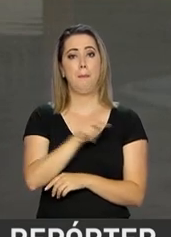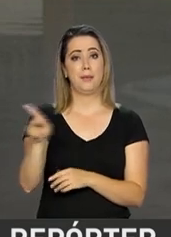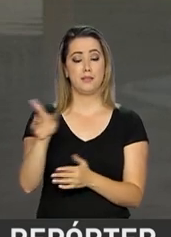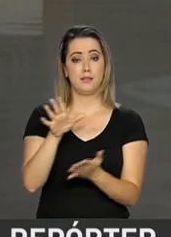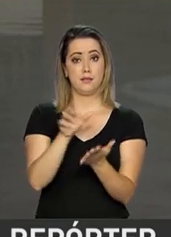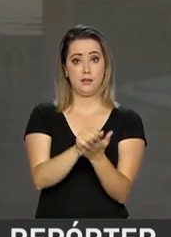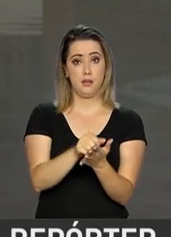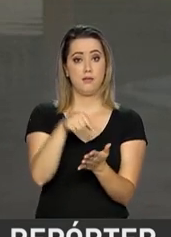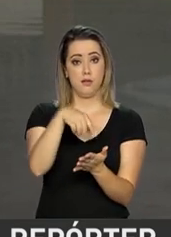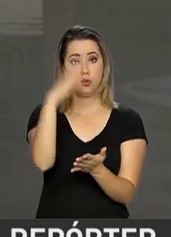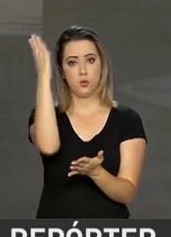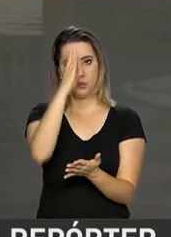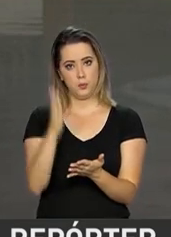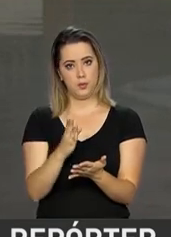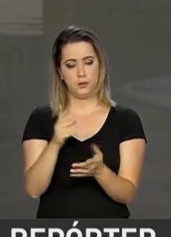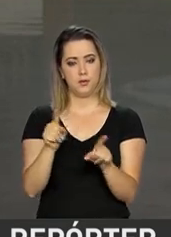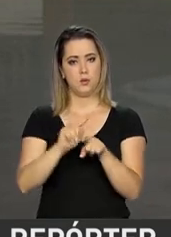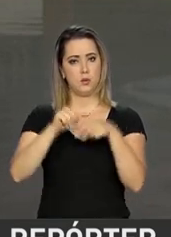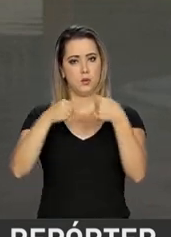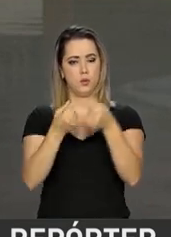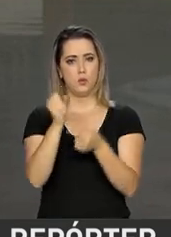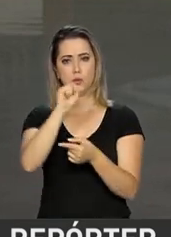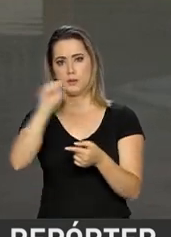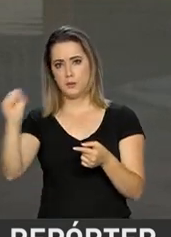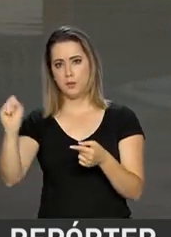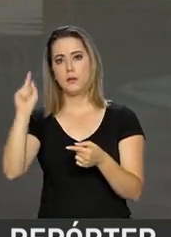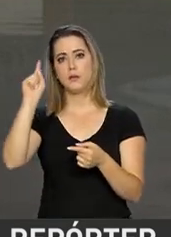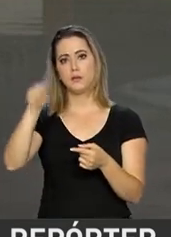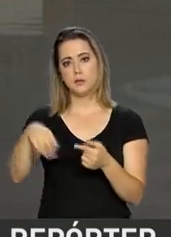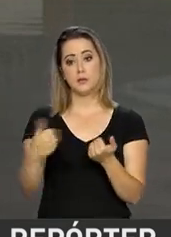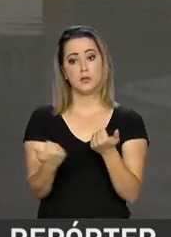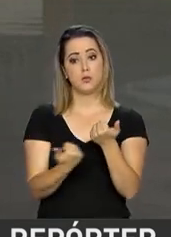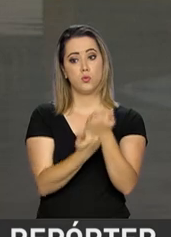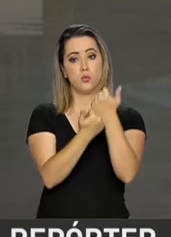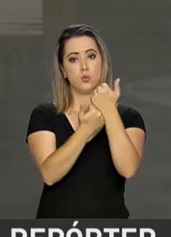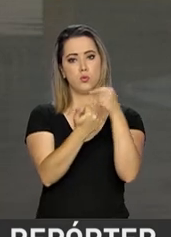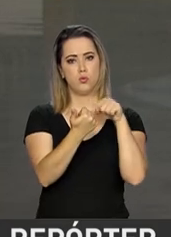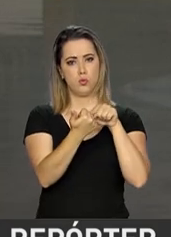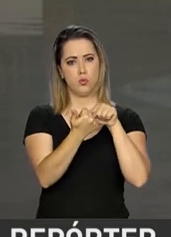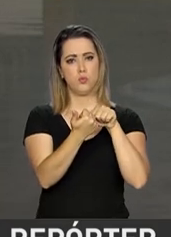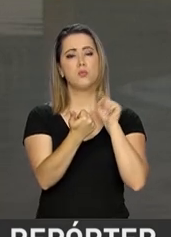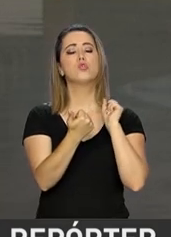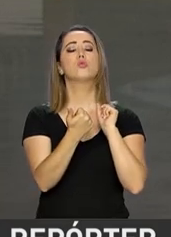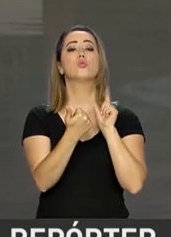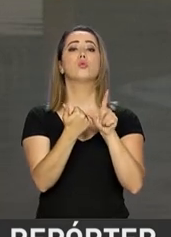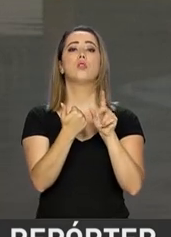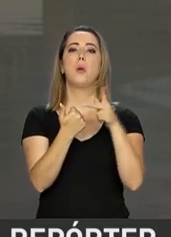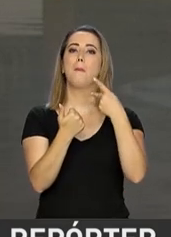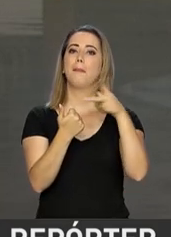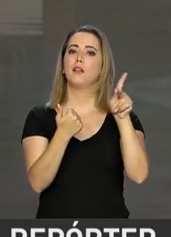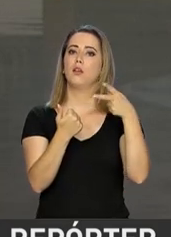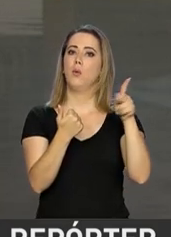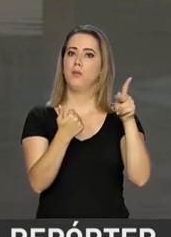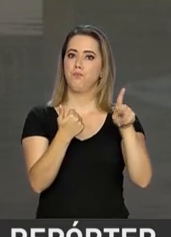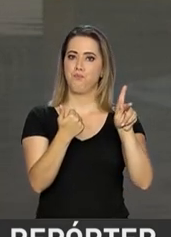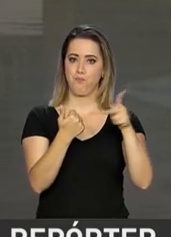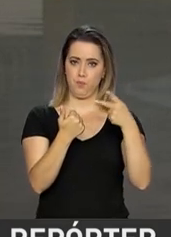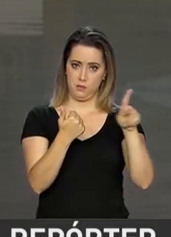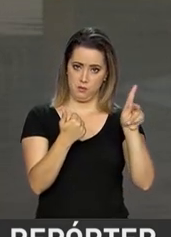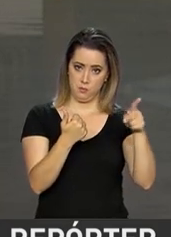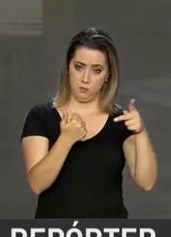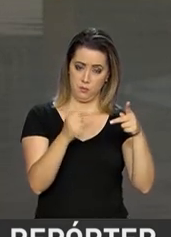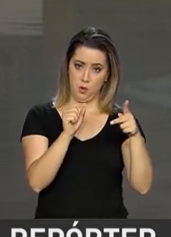está a cargo do brasil e no próximo semestre primeiro semestre do ano 15 em 2018 estará a cargo do